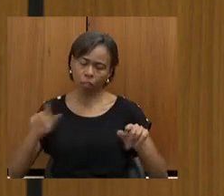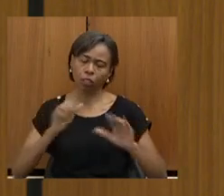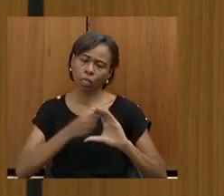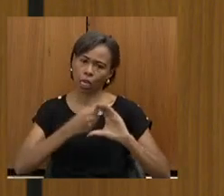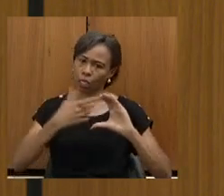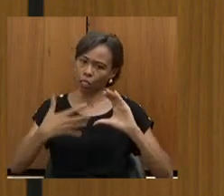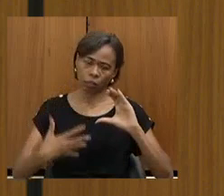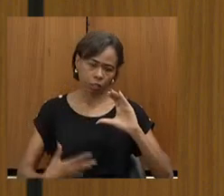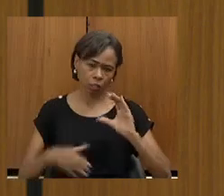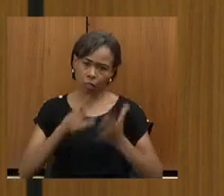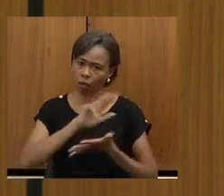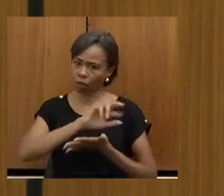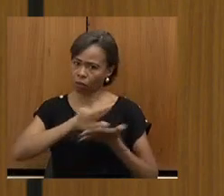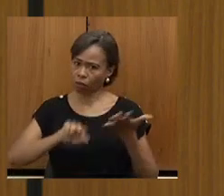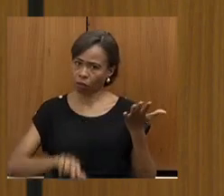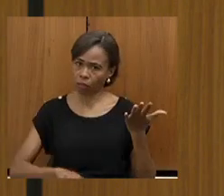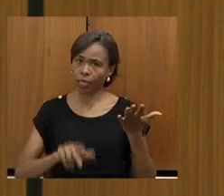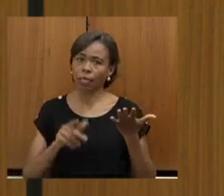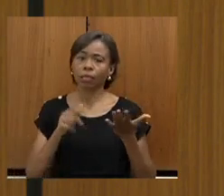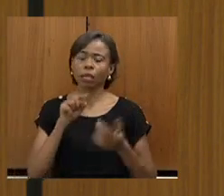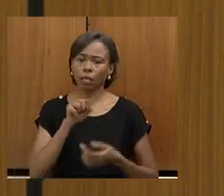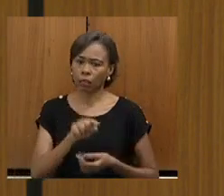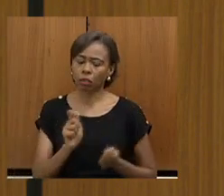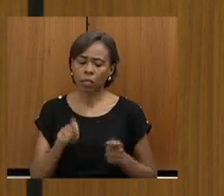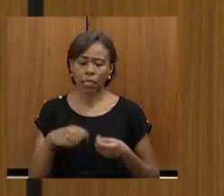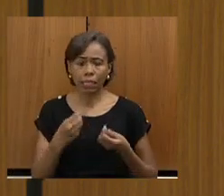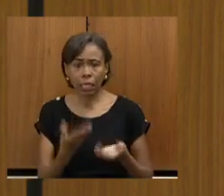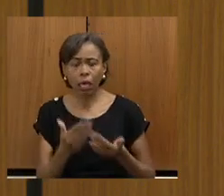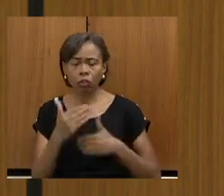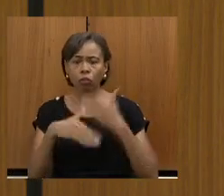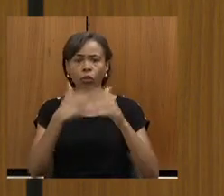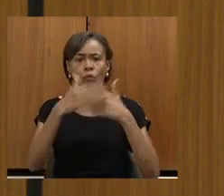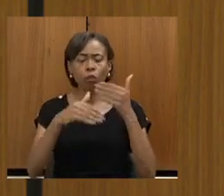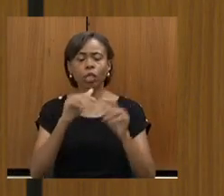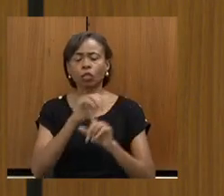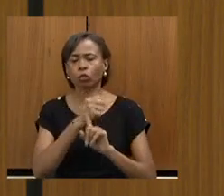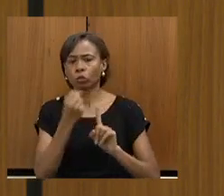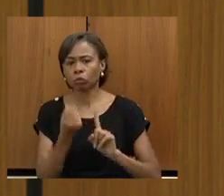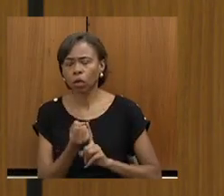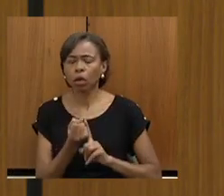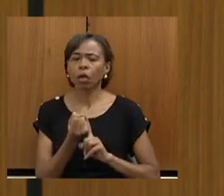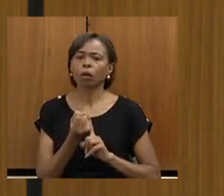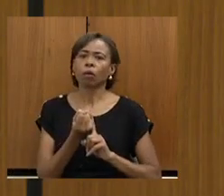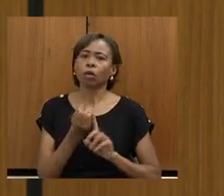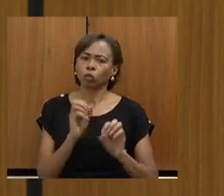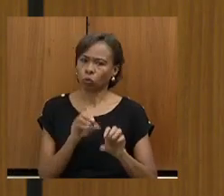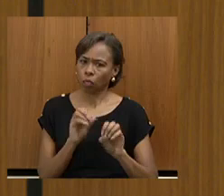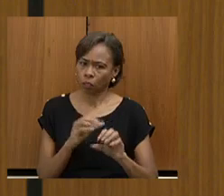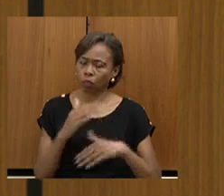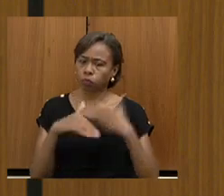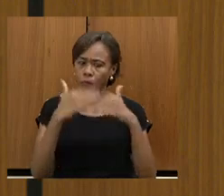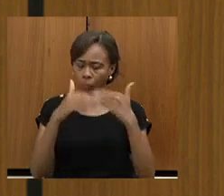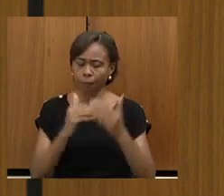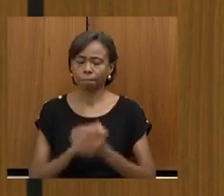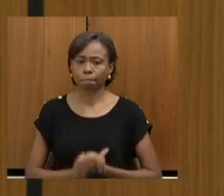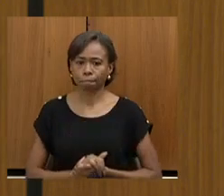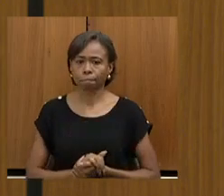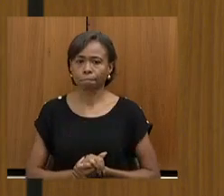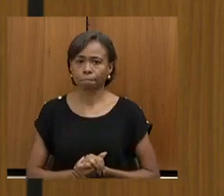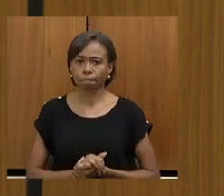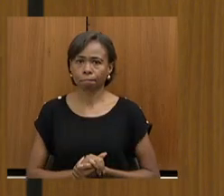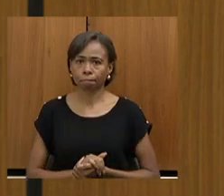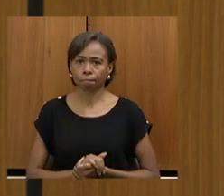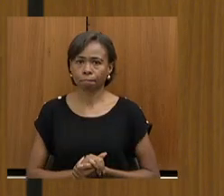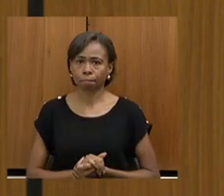características, permitindo o desenvolvimento educacional e sócio-educativo de todos. Nesse contexto,